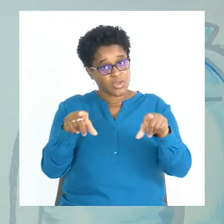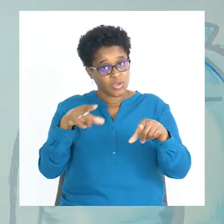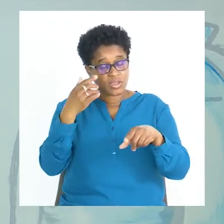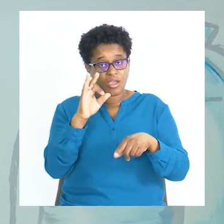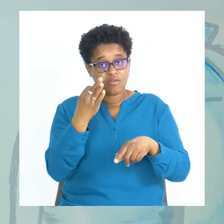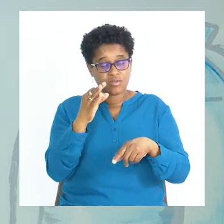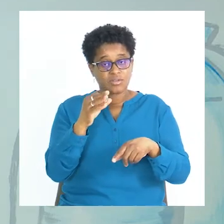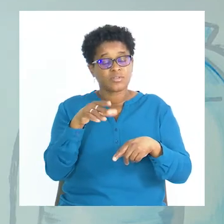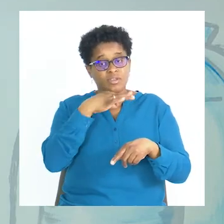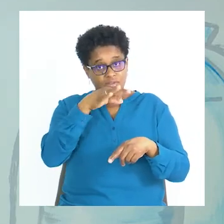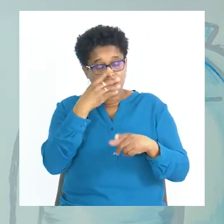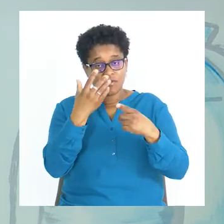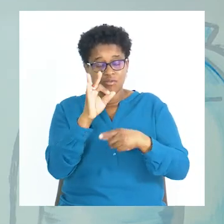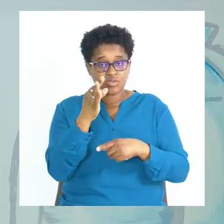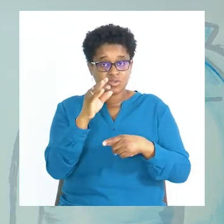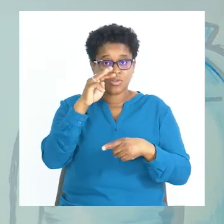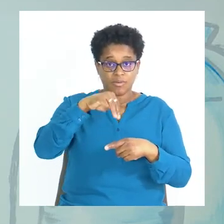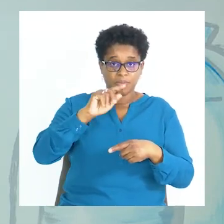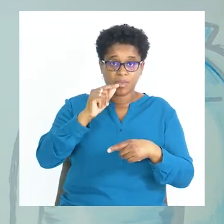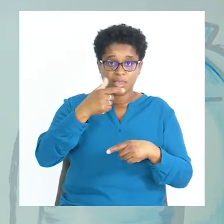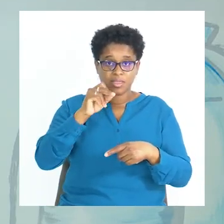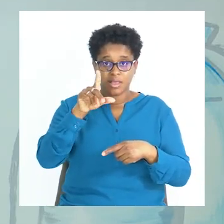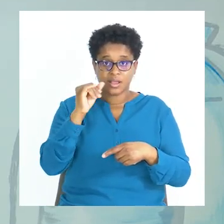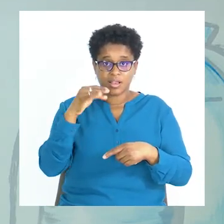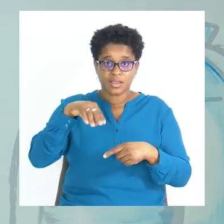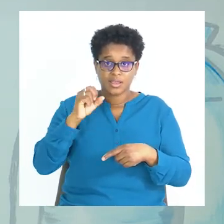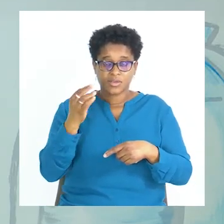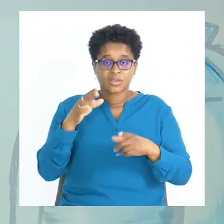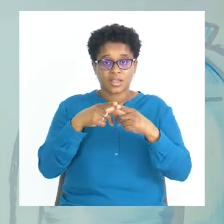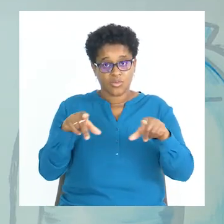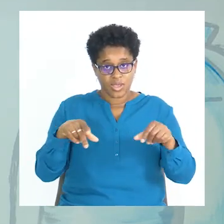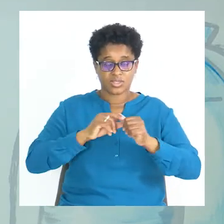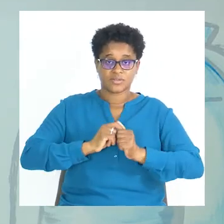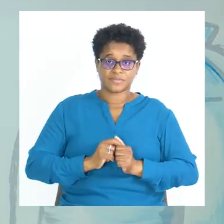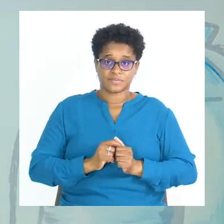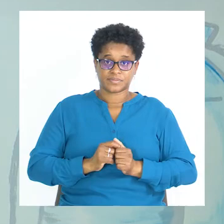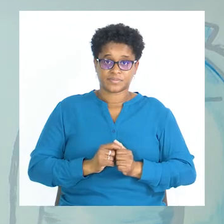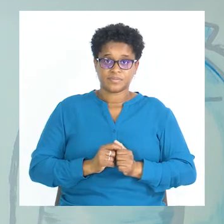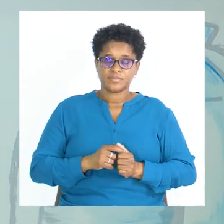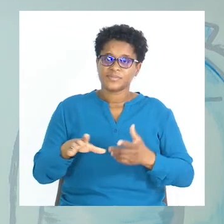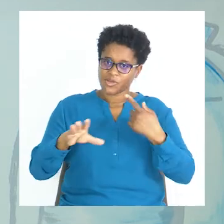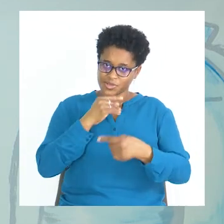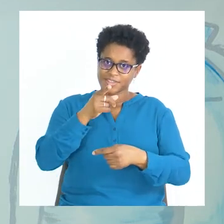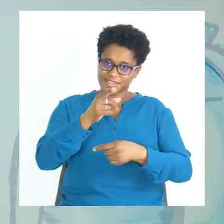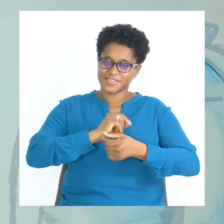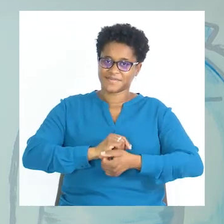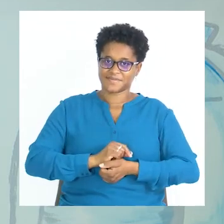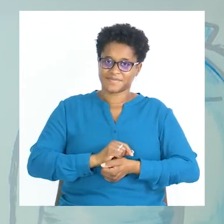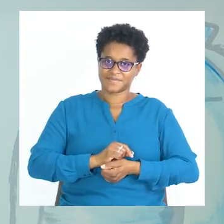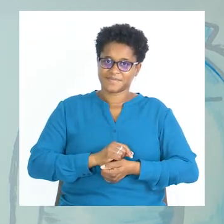utilizar aquilo que é a função metalinguística da linguagem.